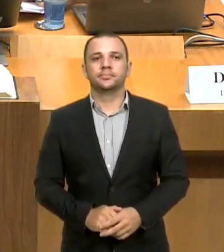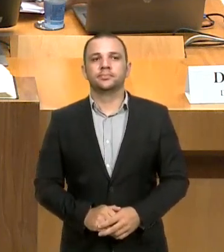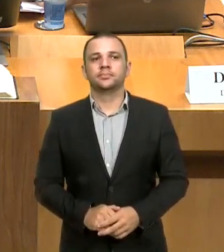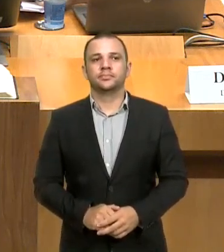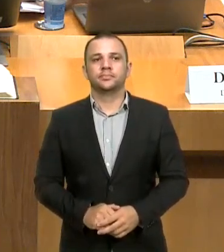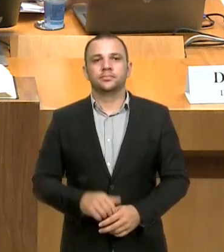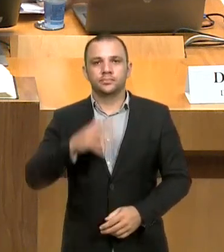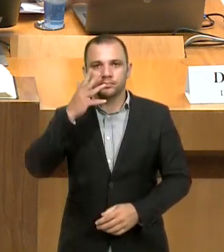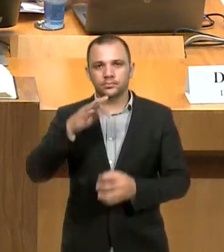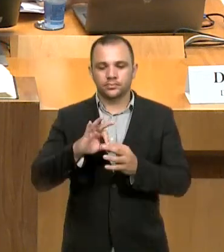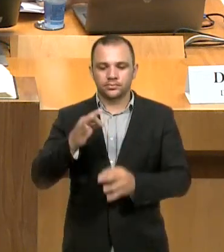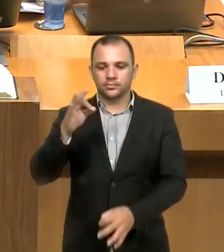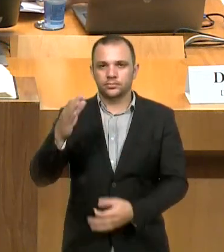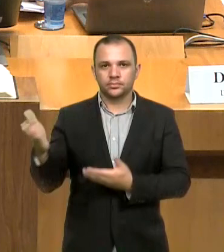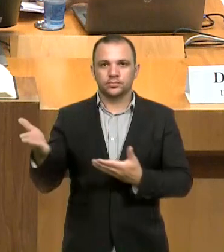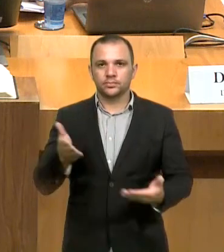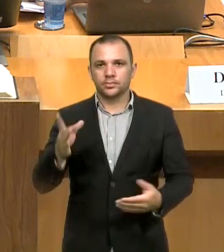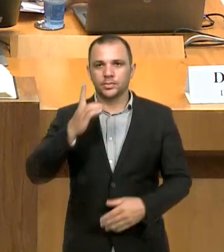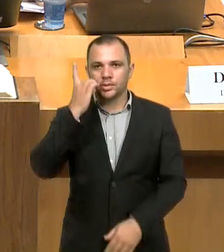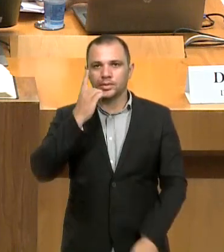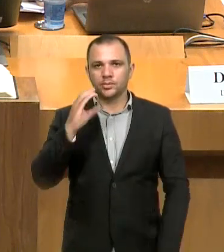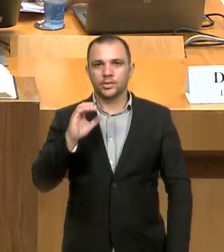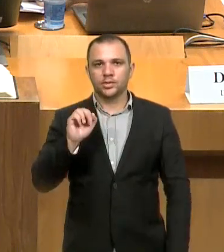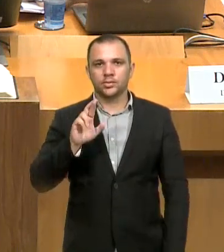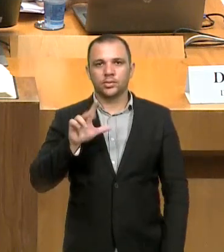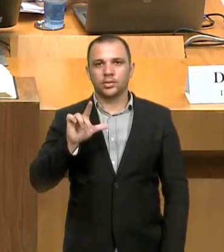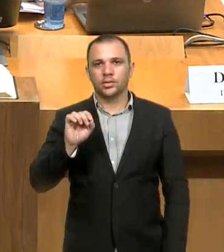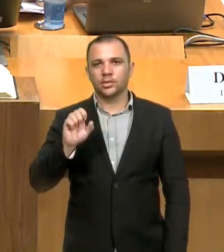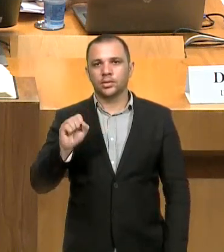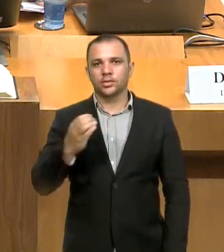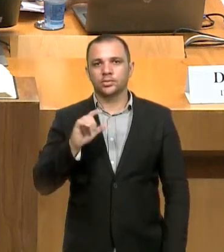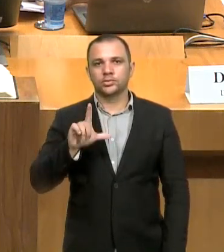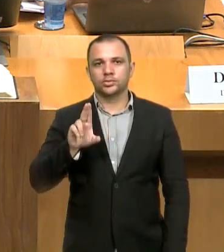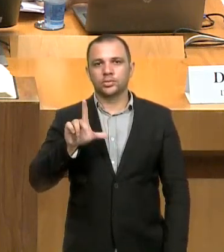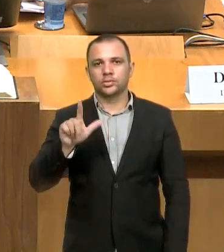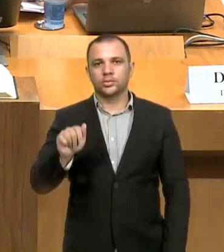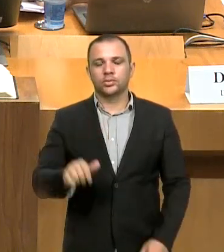Inscrito no grande expediente, deputado Carlos Lula.